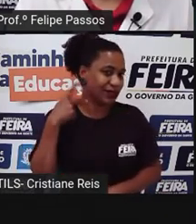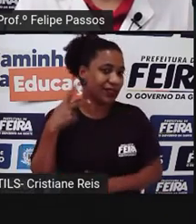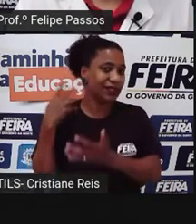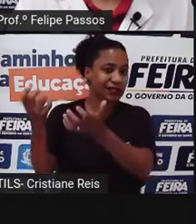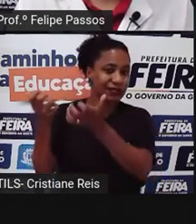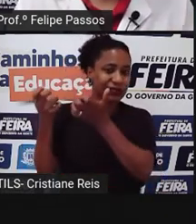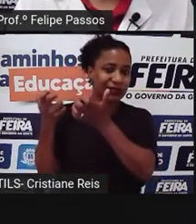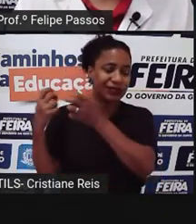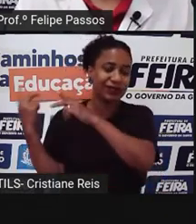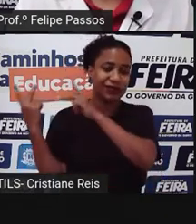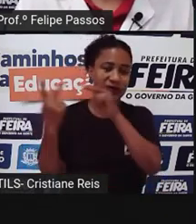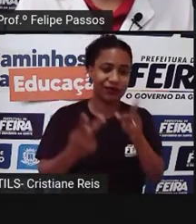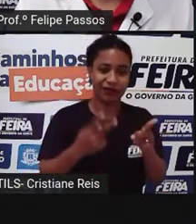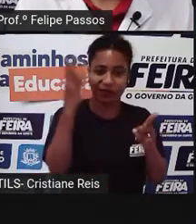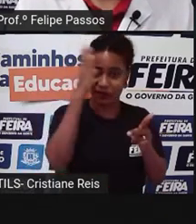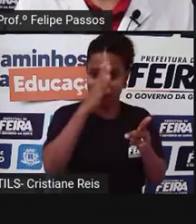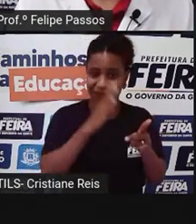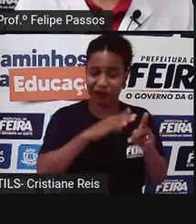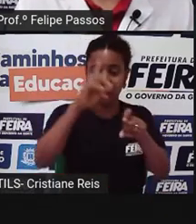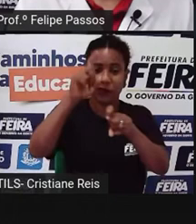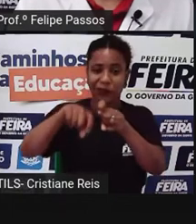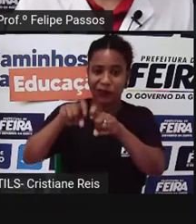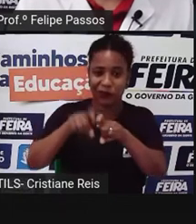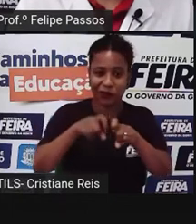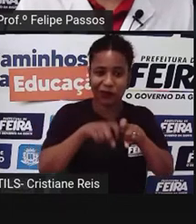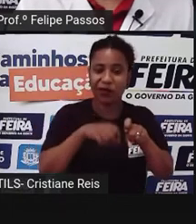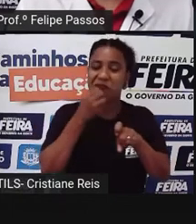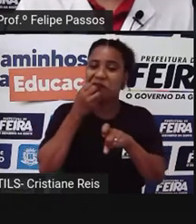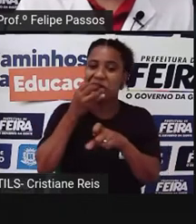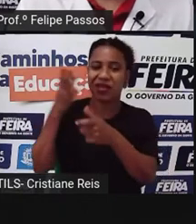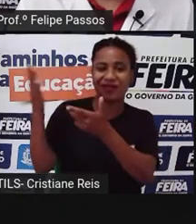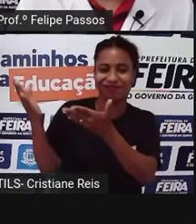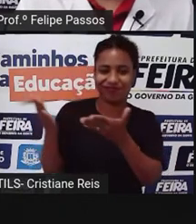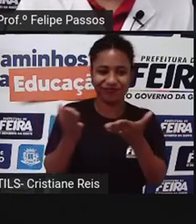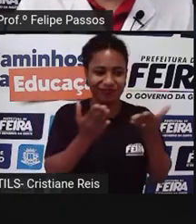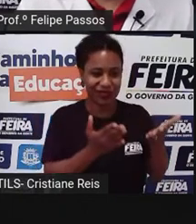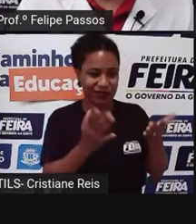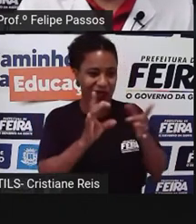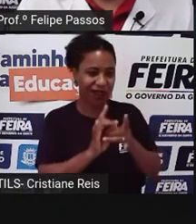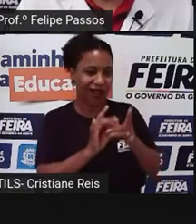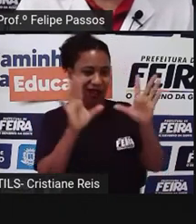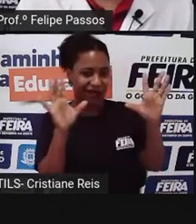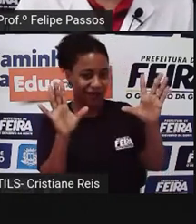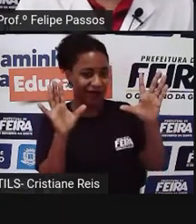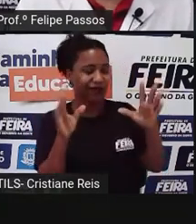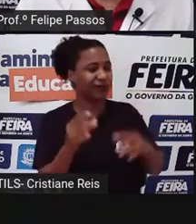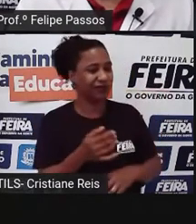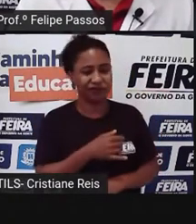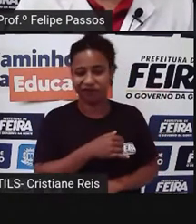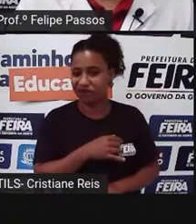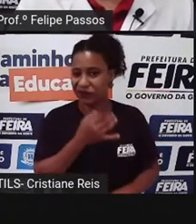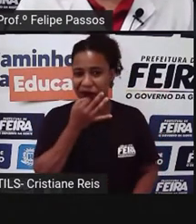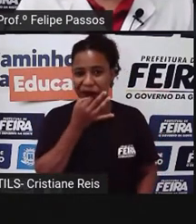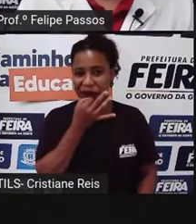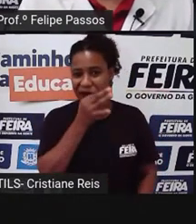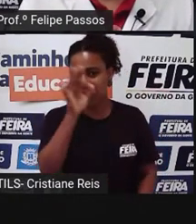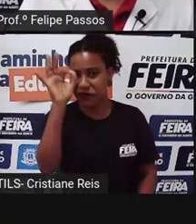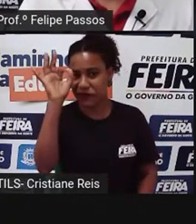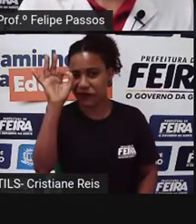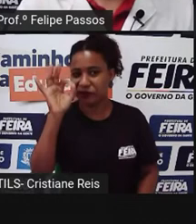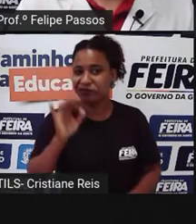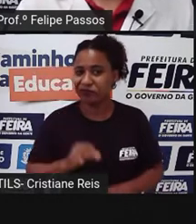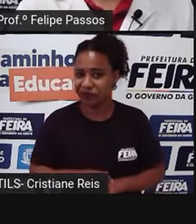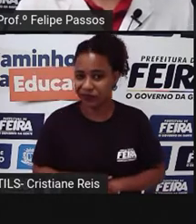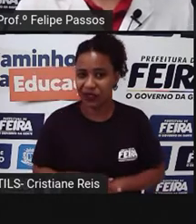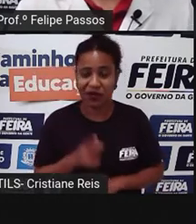relações sexuais no Brasil, que é bem-vindo. Então isso é muito triste, isso é terrível, né? Vamos ver uma campanha